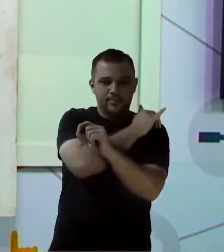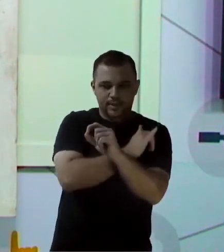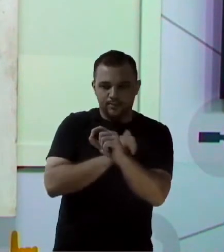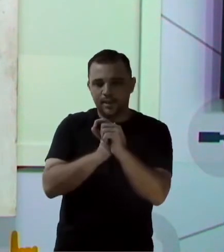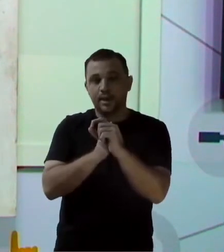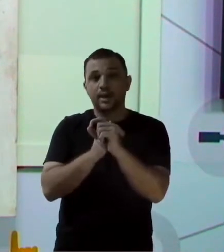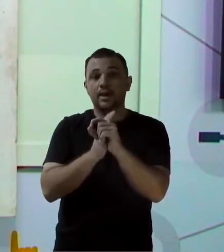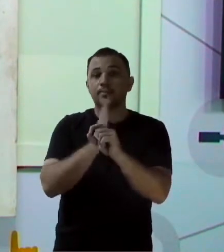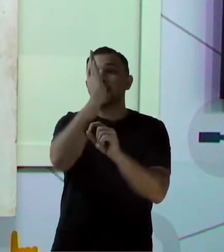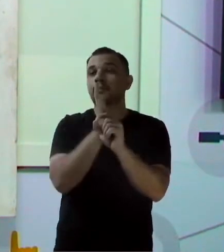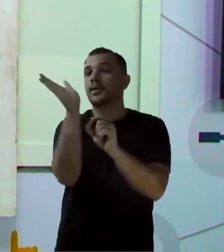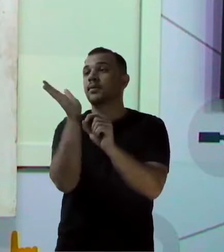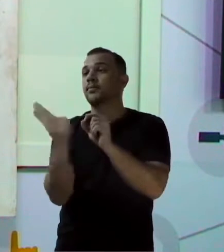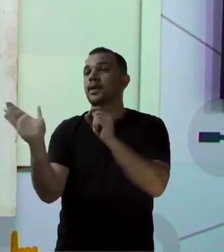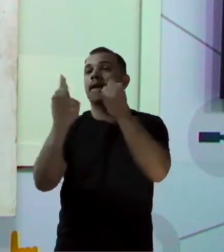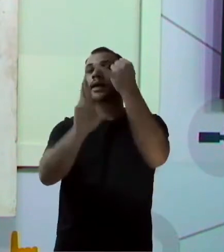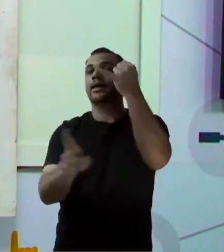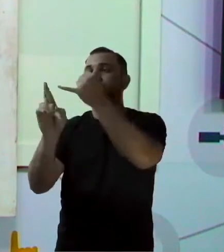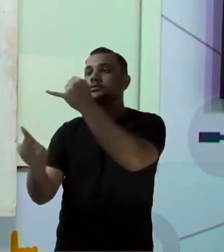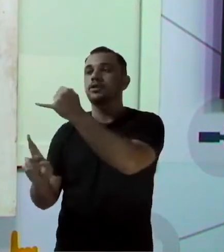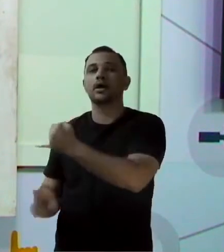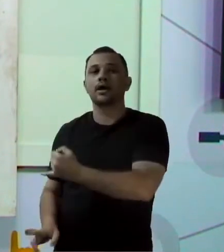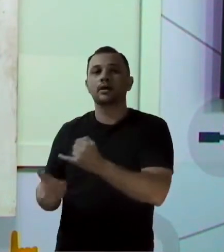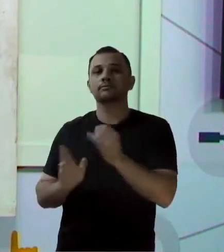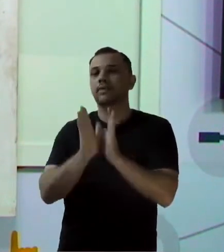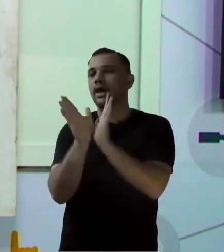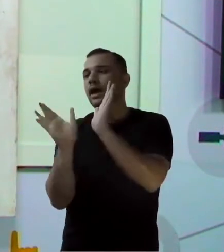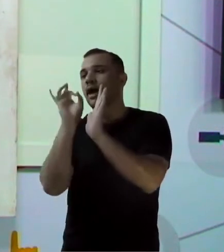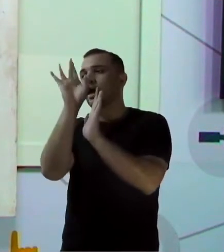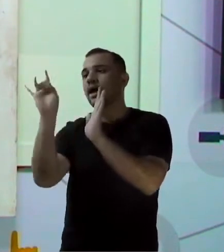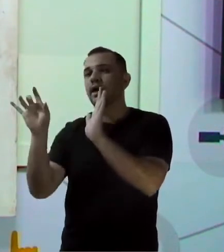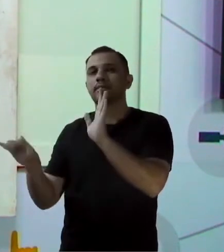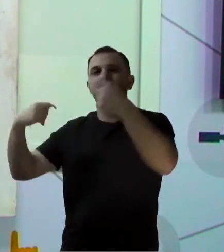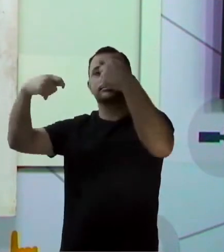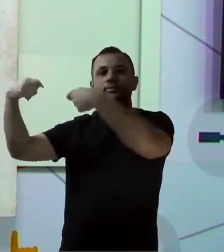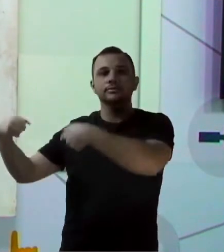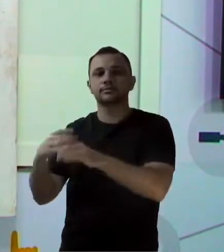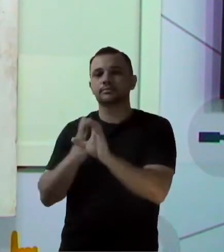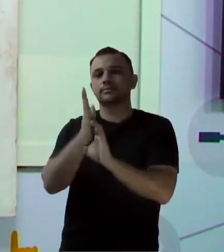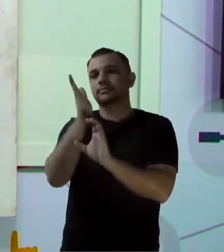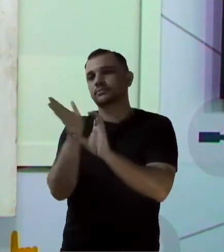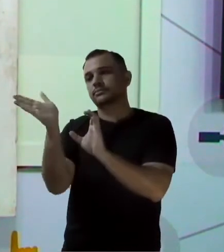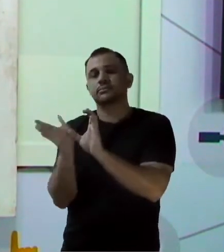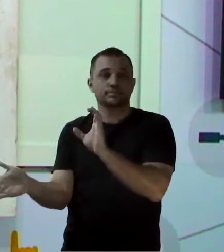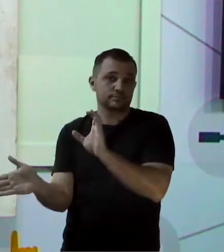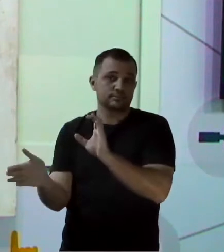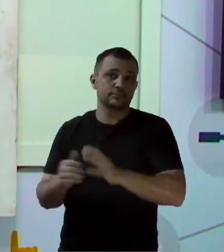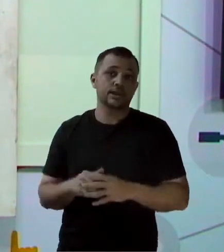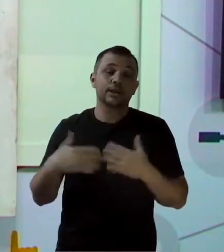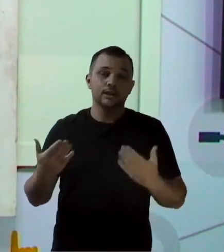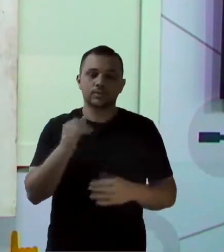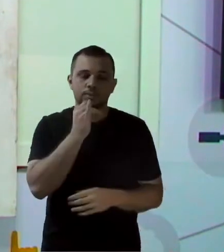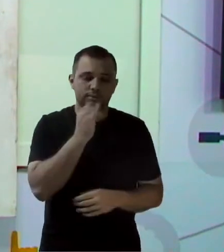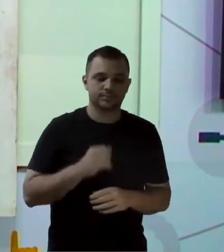resistor. Ela divide de acordo com a necessidade de cada resistor. Então, aqui eu tenho o resistor 1, ele vai ter